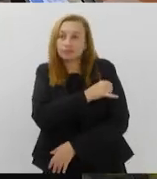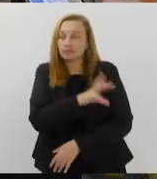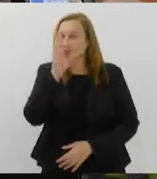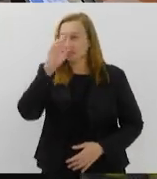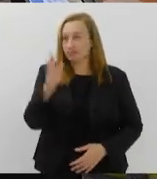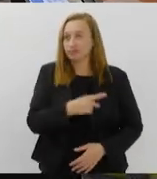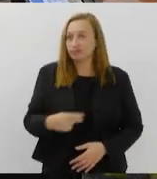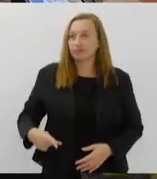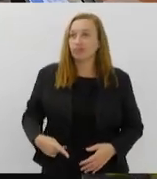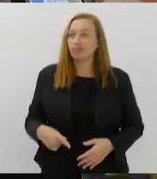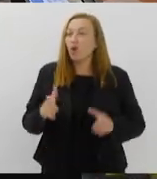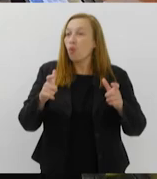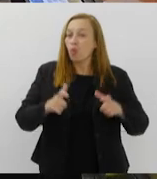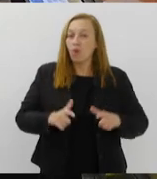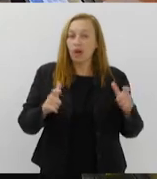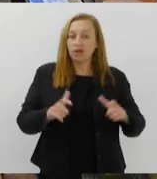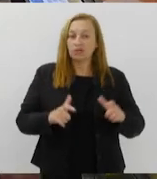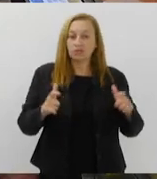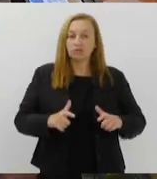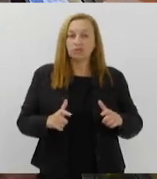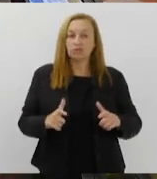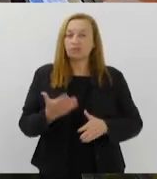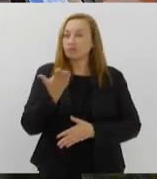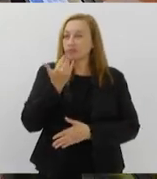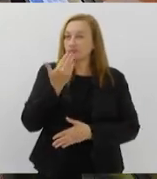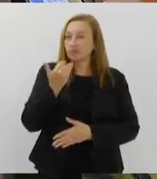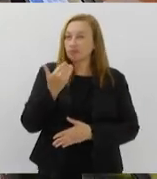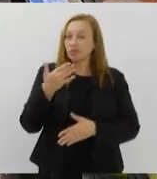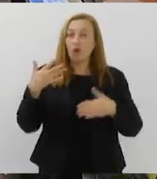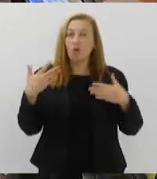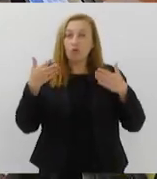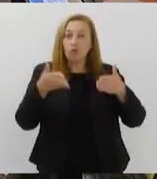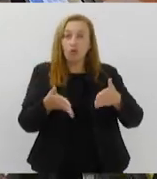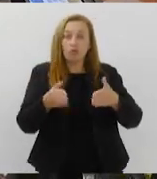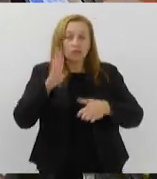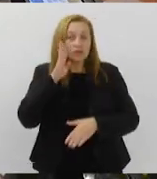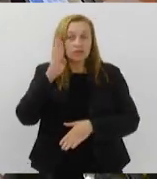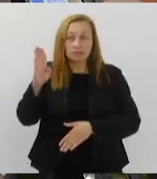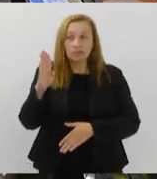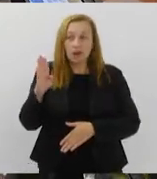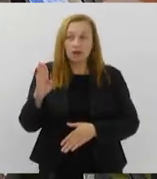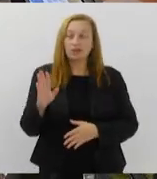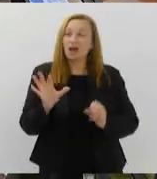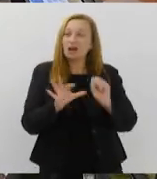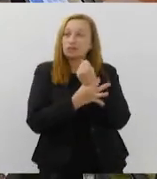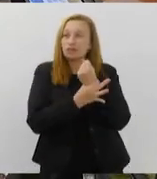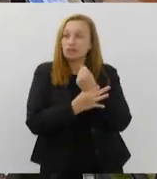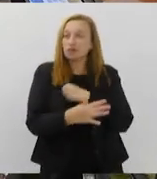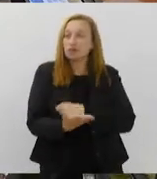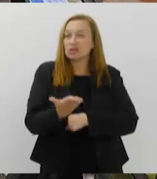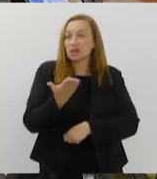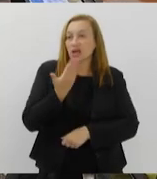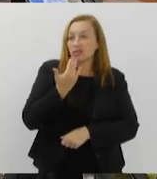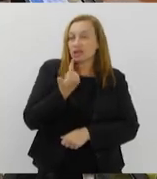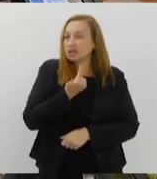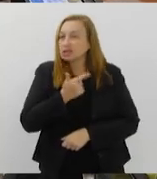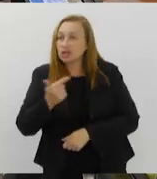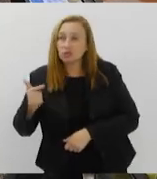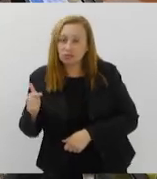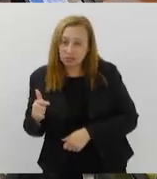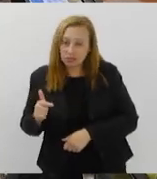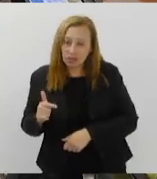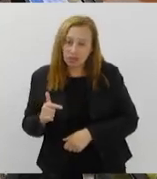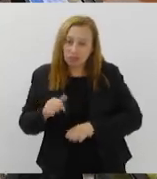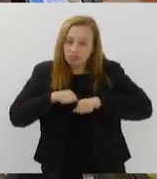presidente, onde a alimentação é um debate central. Afinal de contas, a insegurança alimentar, ela atinge a